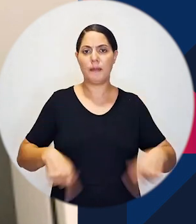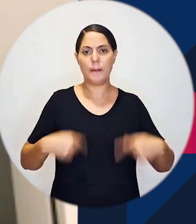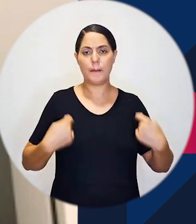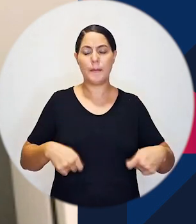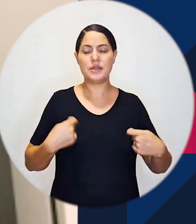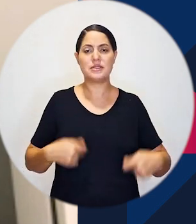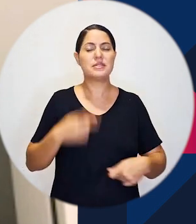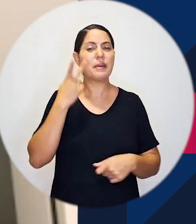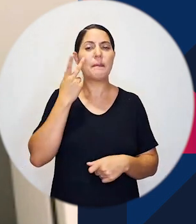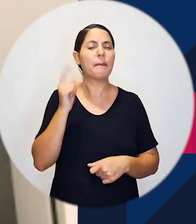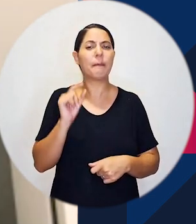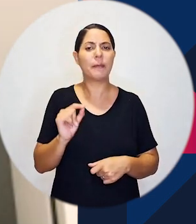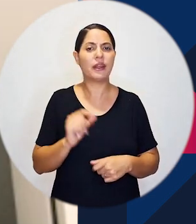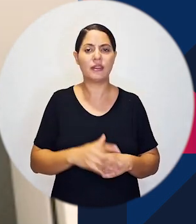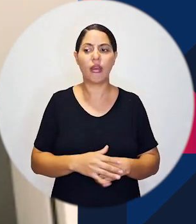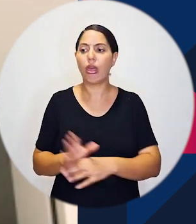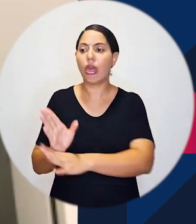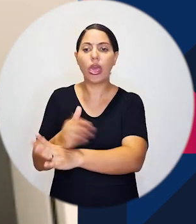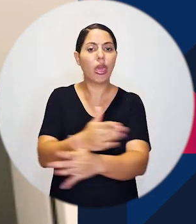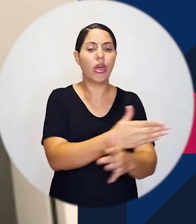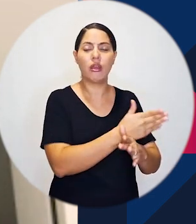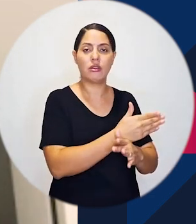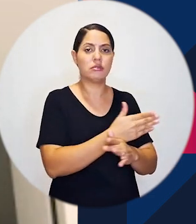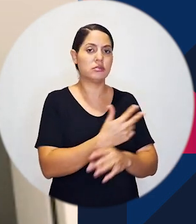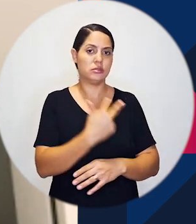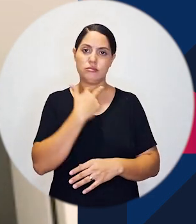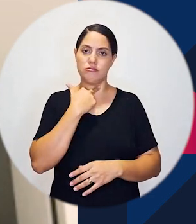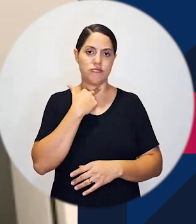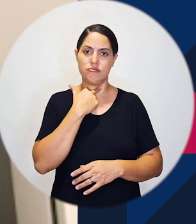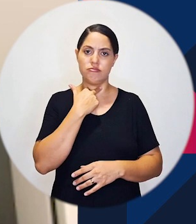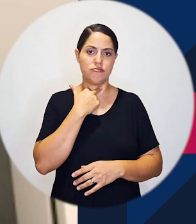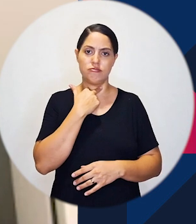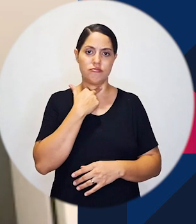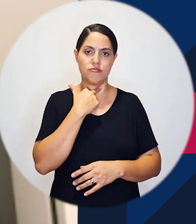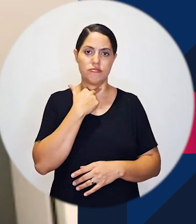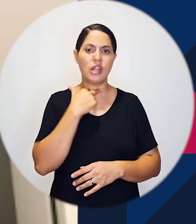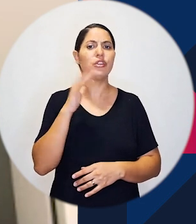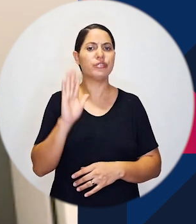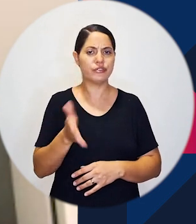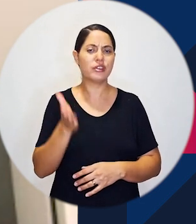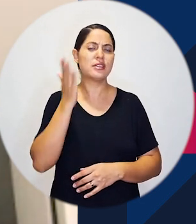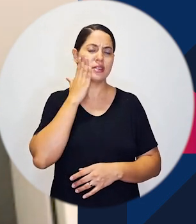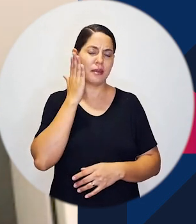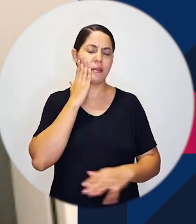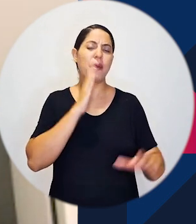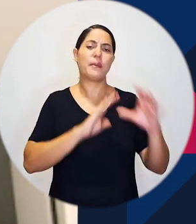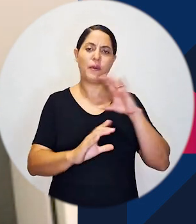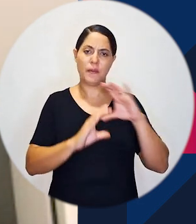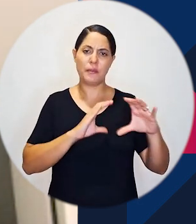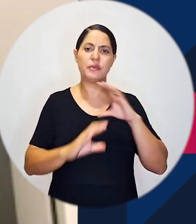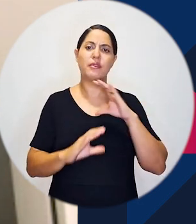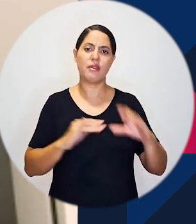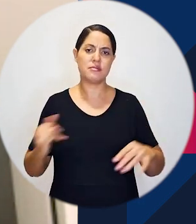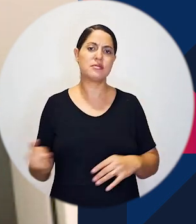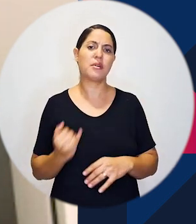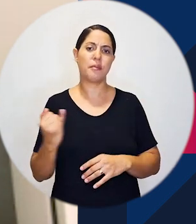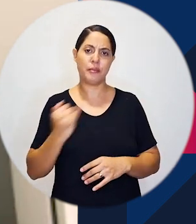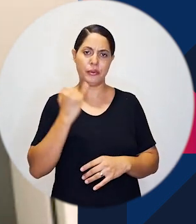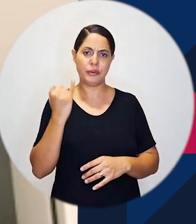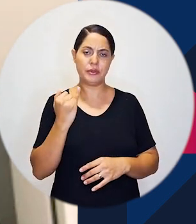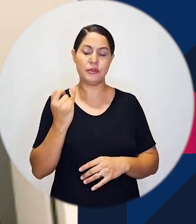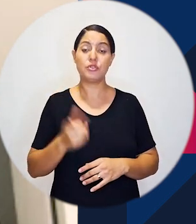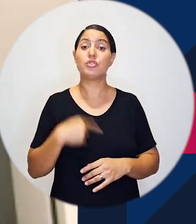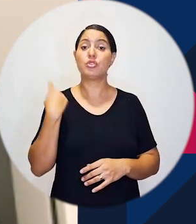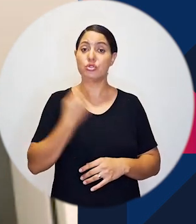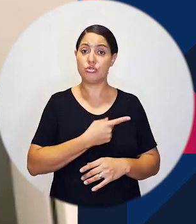que não passem desapercebidos no recebimento de alguma dessas comunicações. É importante